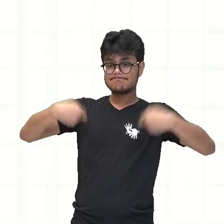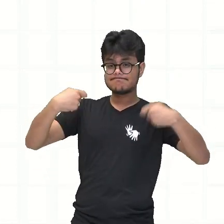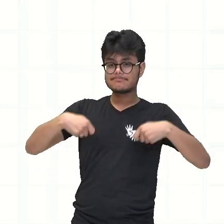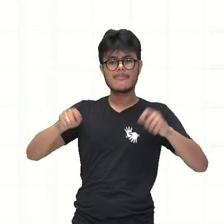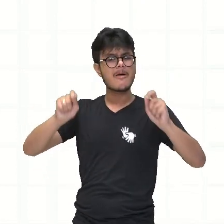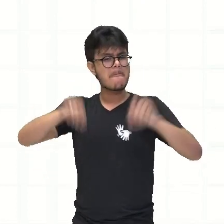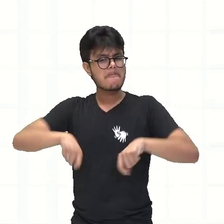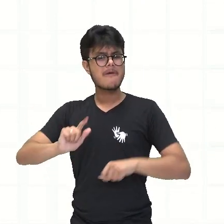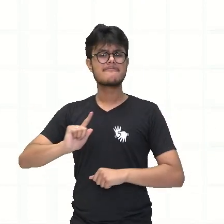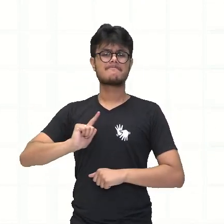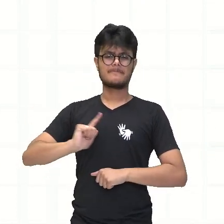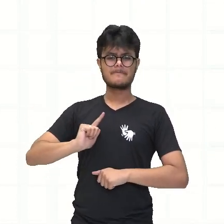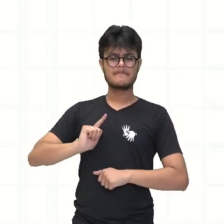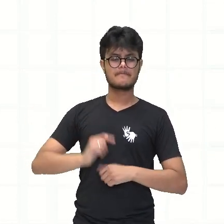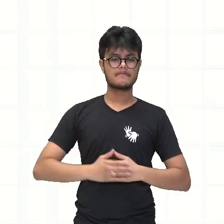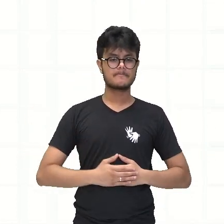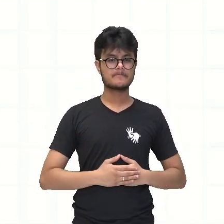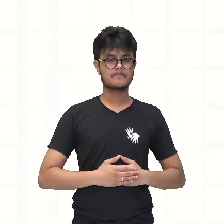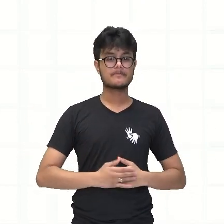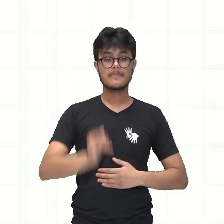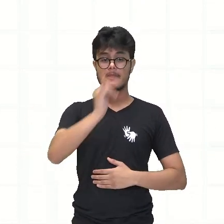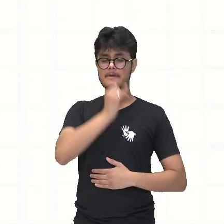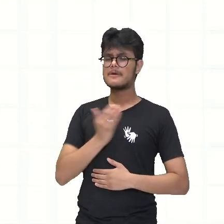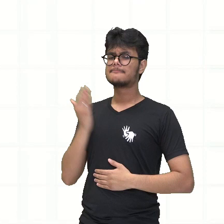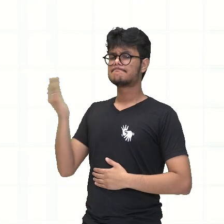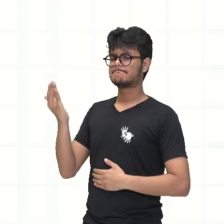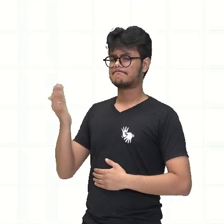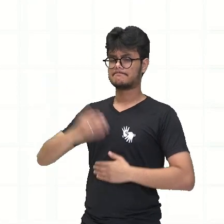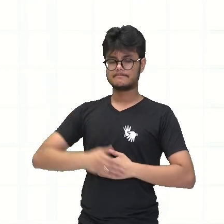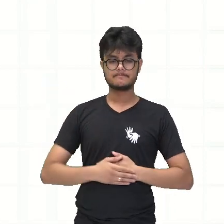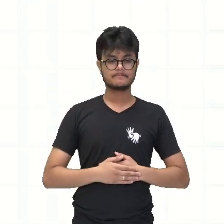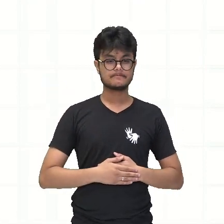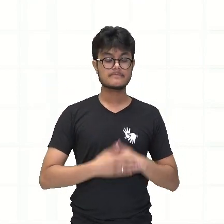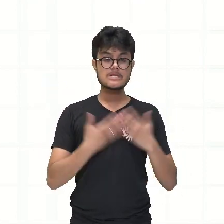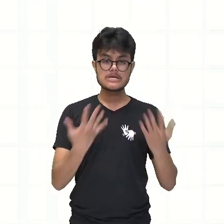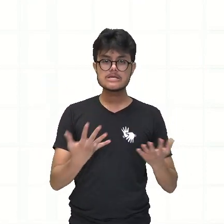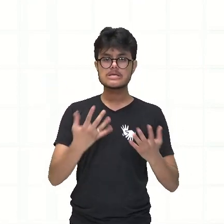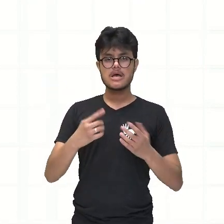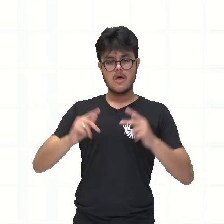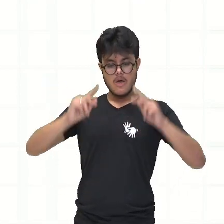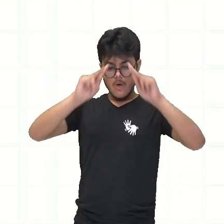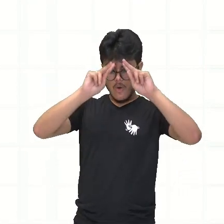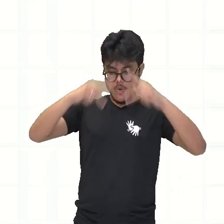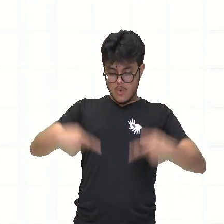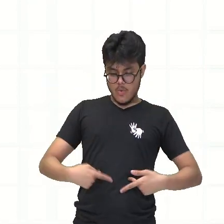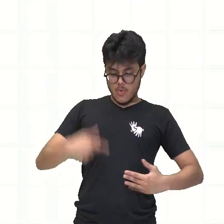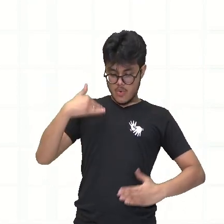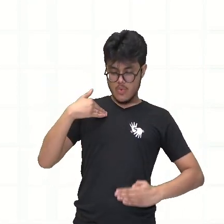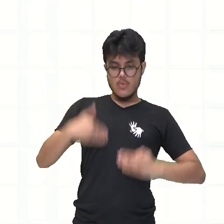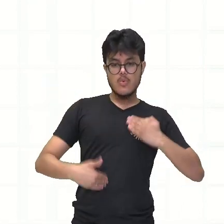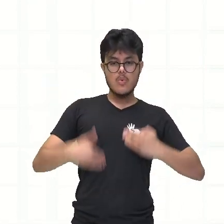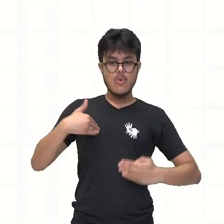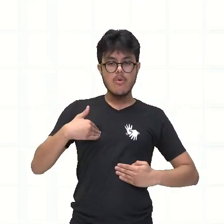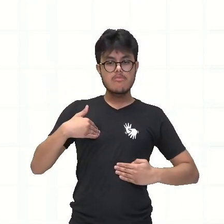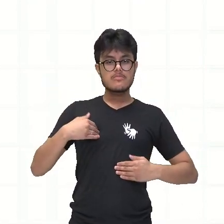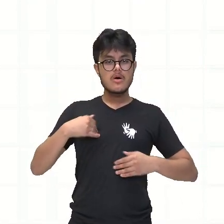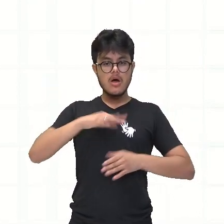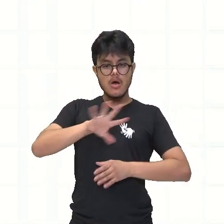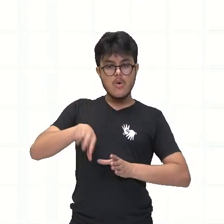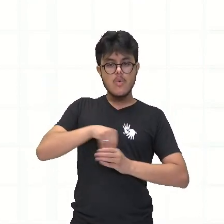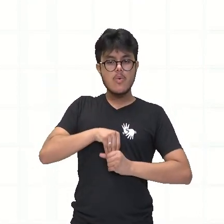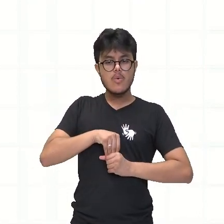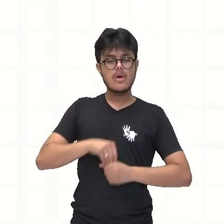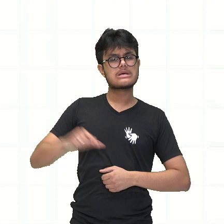micro-organismos patógenos. Esse sistema imunológico, ele vai produzir células.